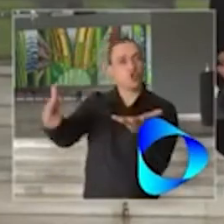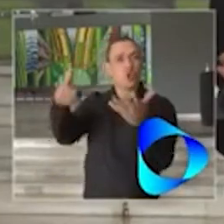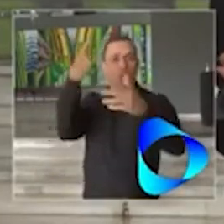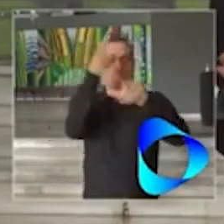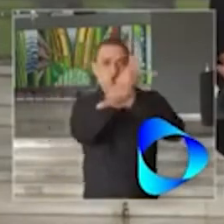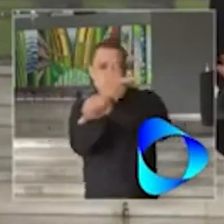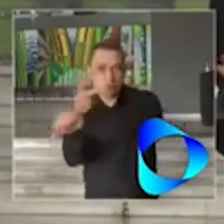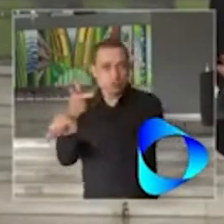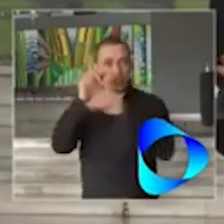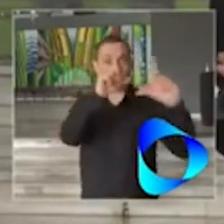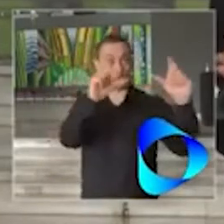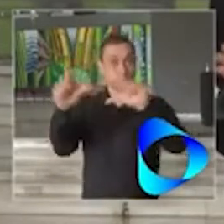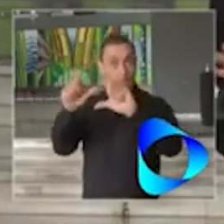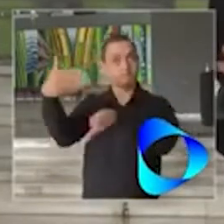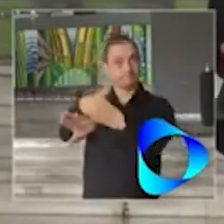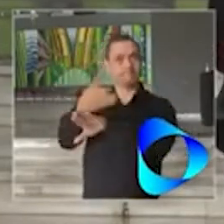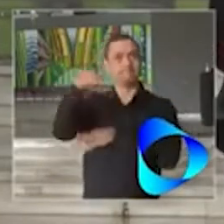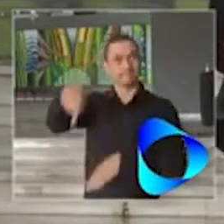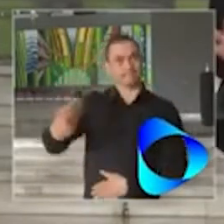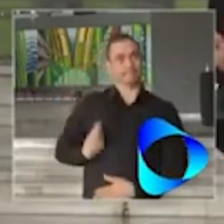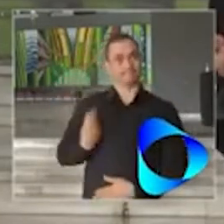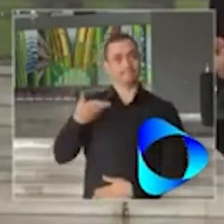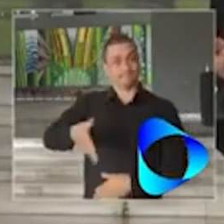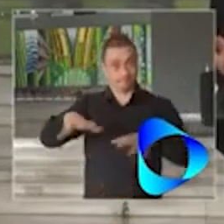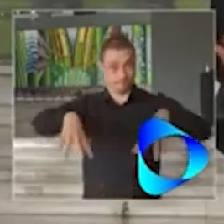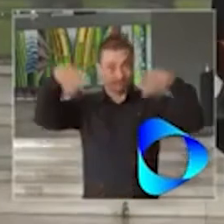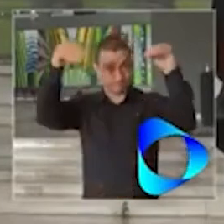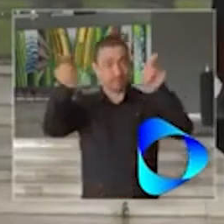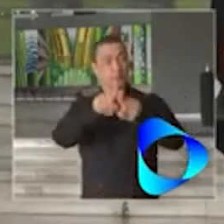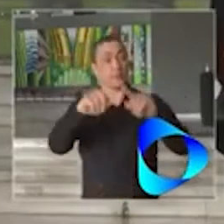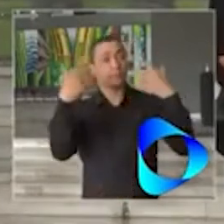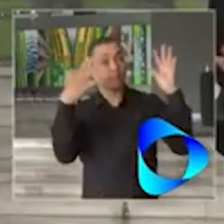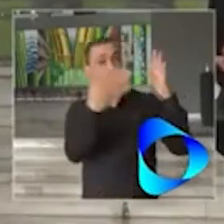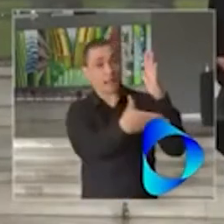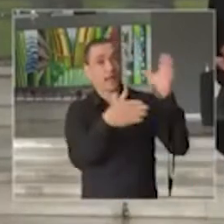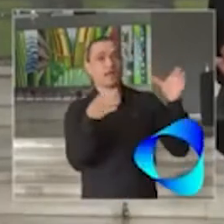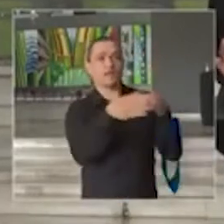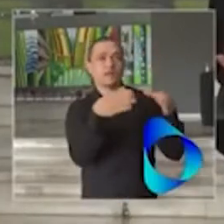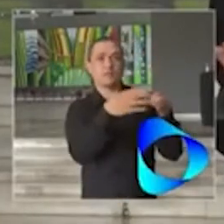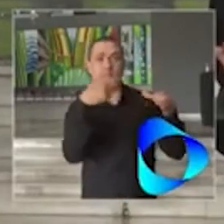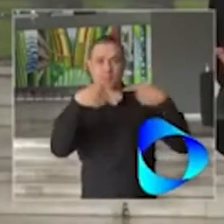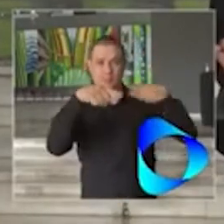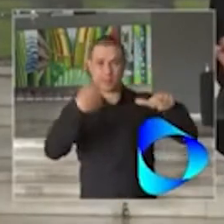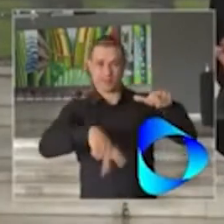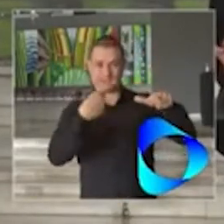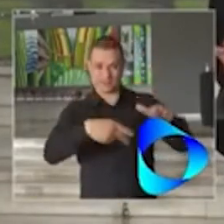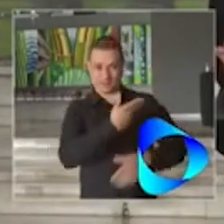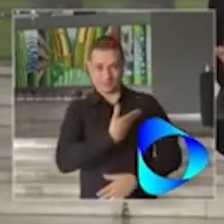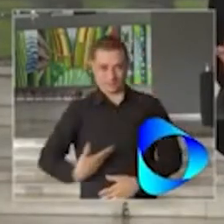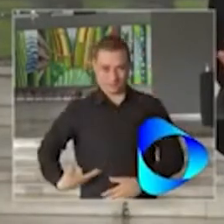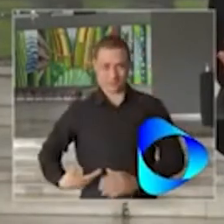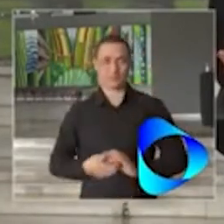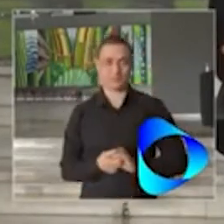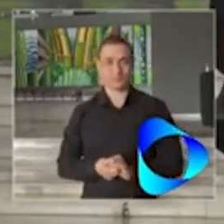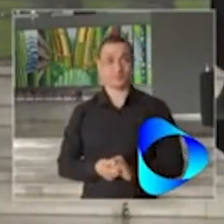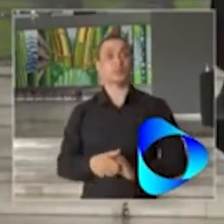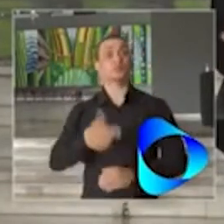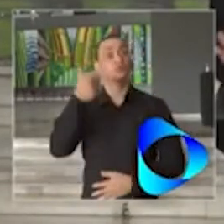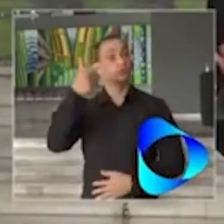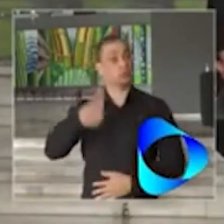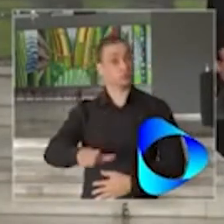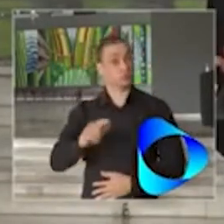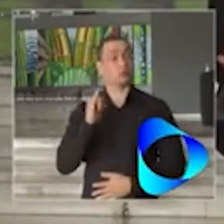academias, convenções e atividades culturais. Os empresários poderão escolher se adotam uma jornada contínua ou